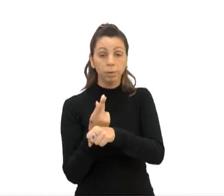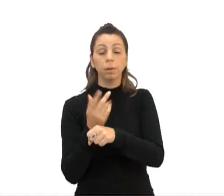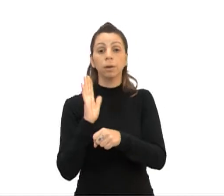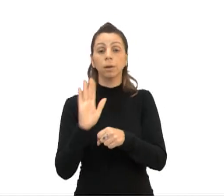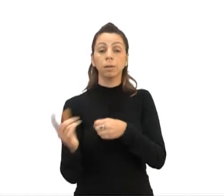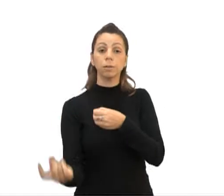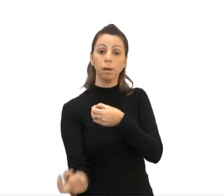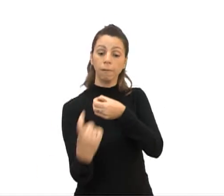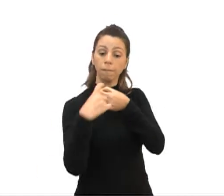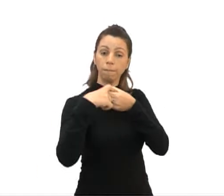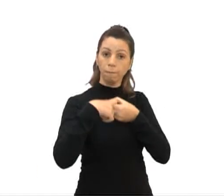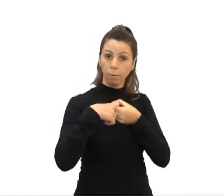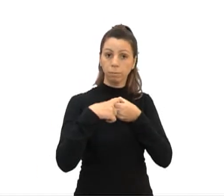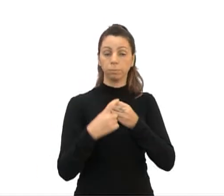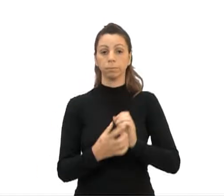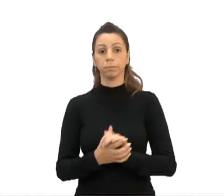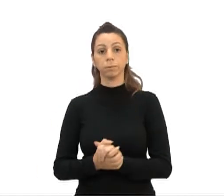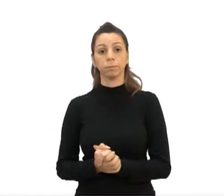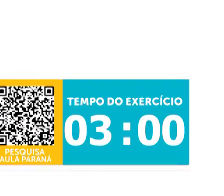volta a conversar.